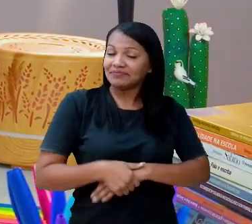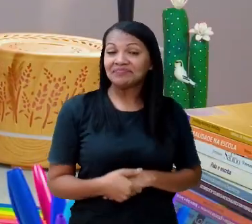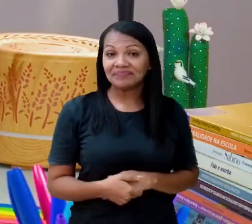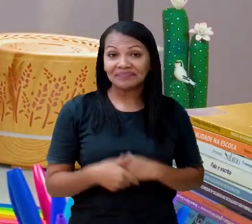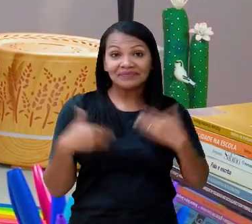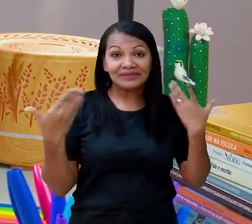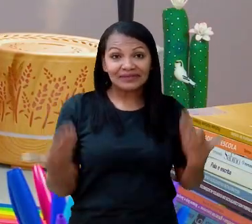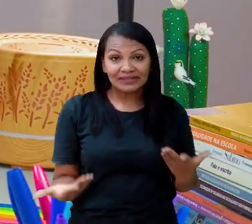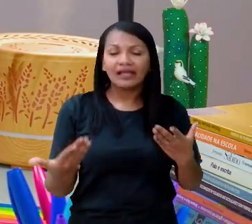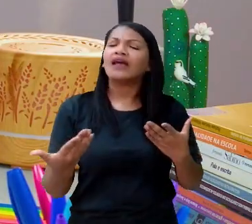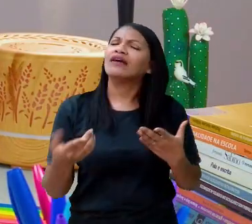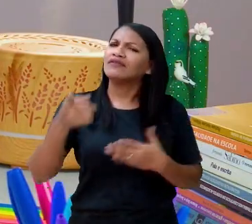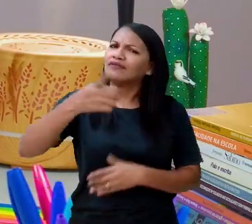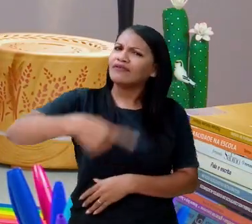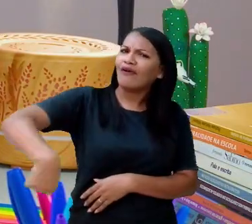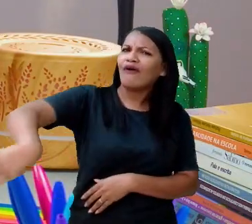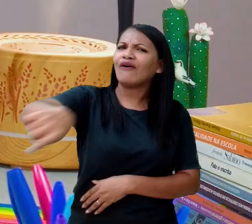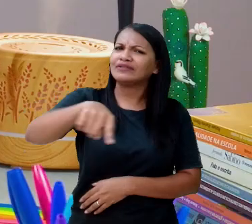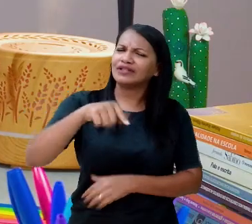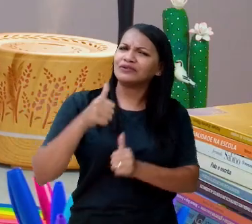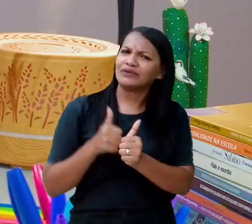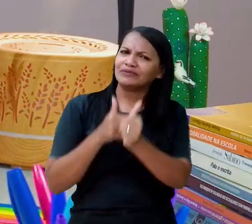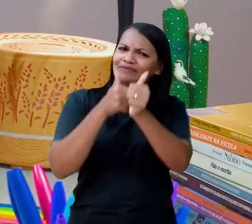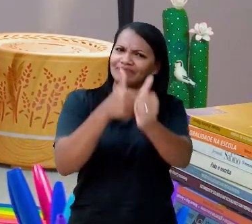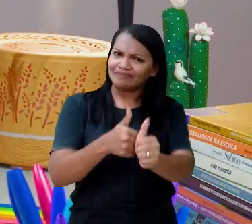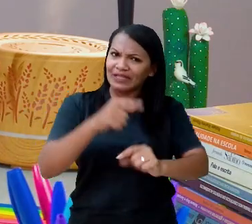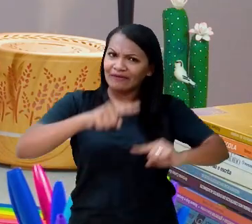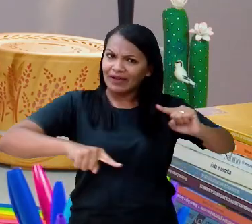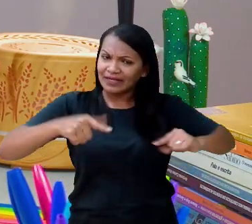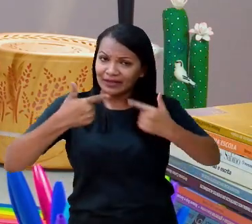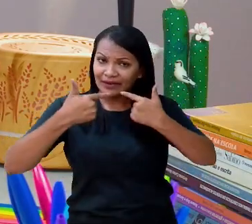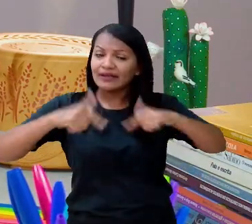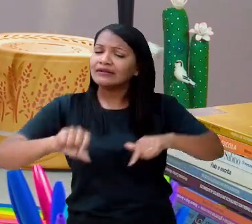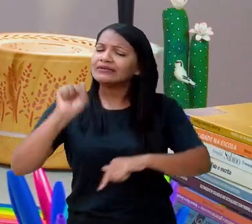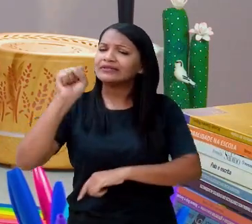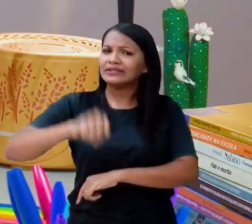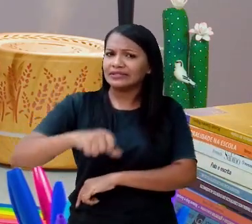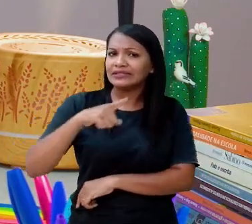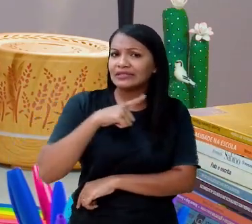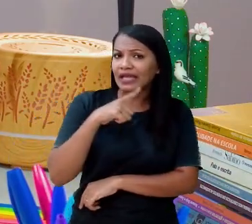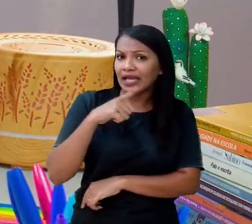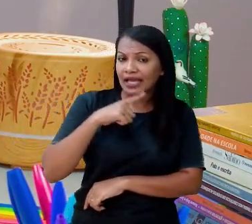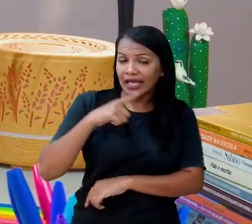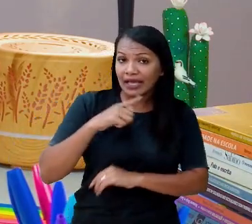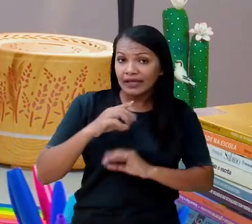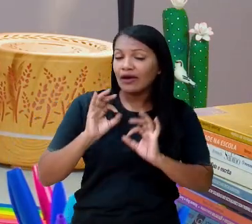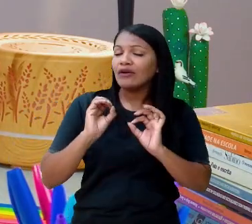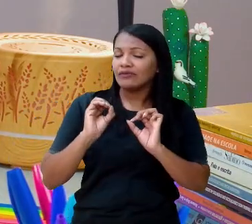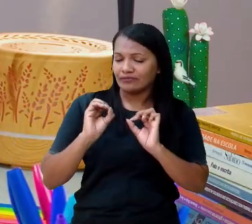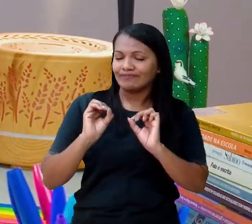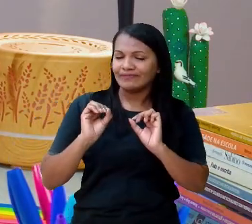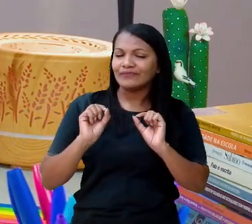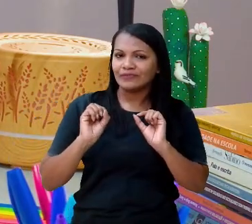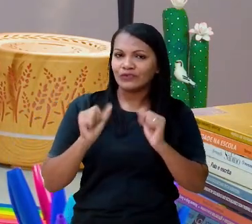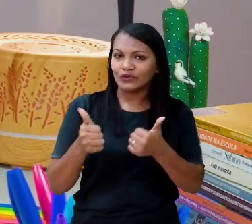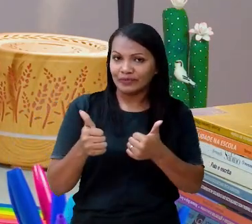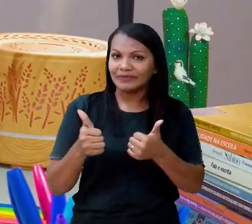isso, educa seguidor e educa seguidora. Variação linguística existe e tudo certo e nada